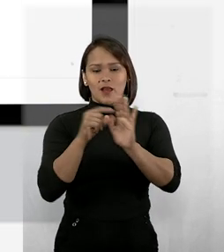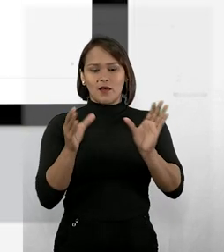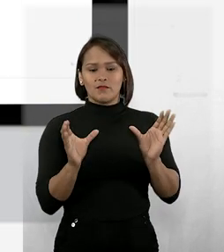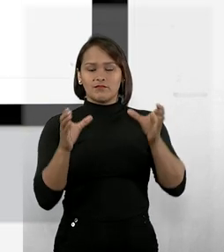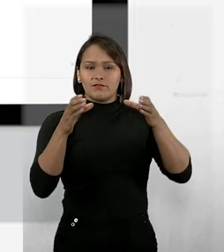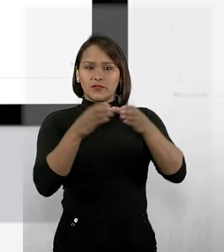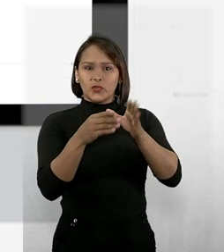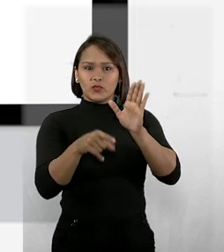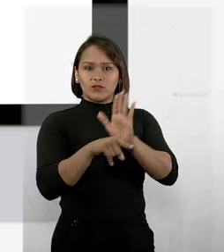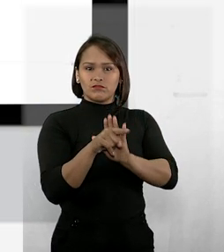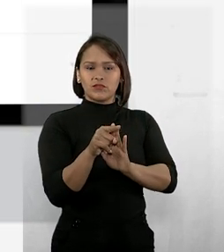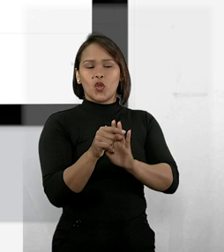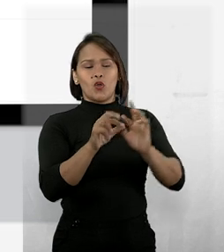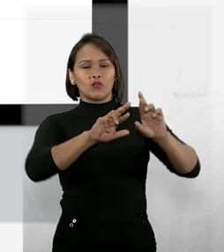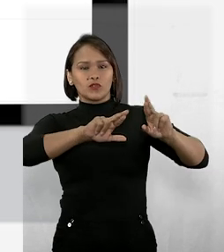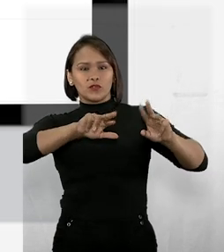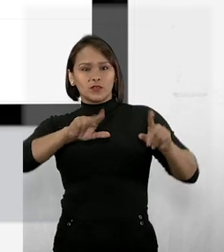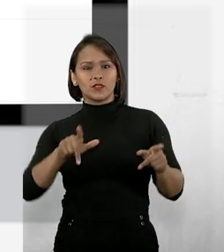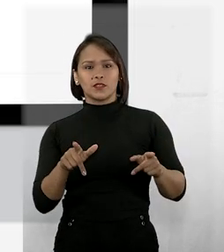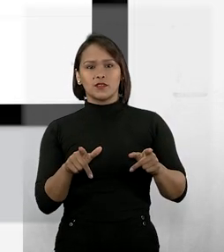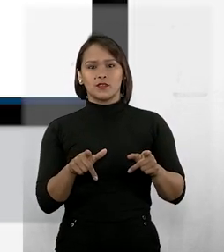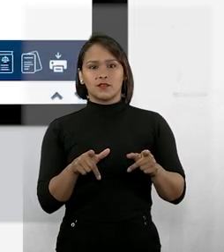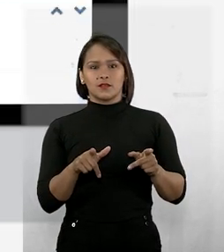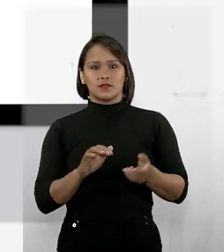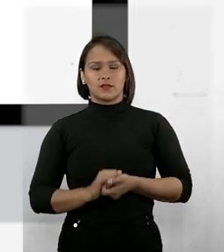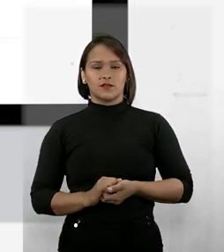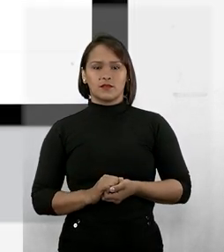ou em campos diferentes.